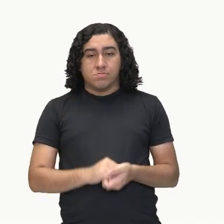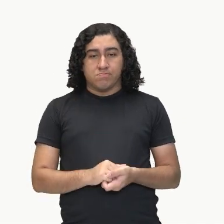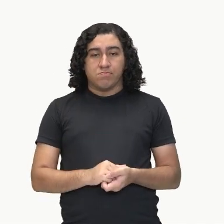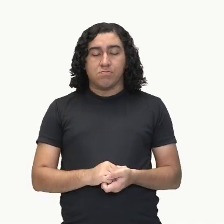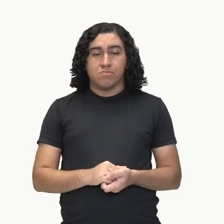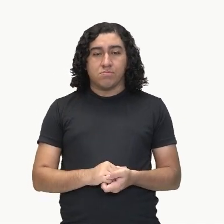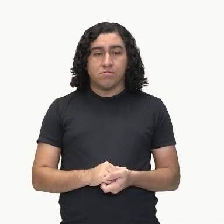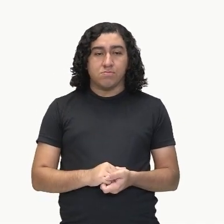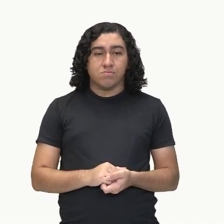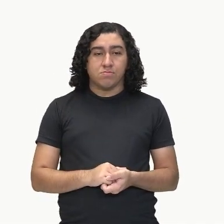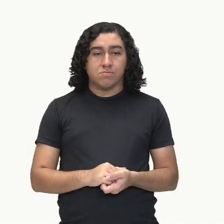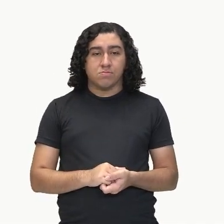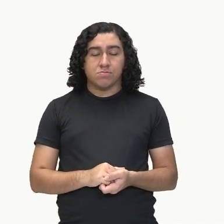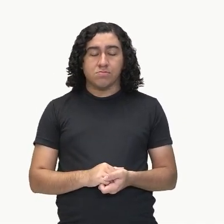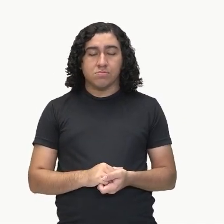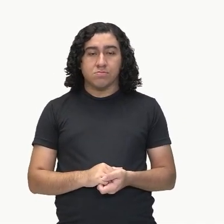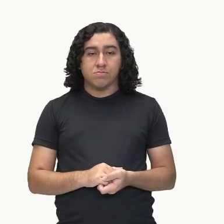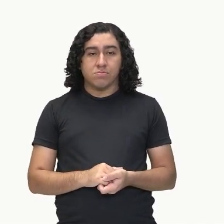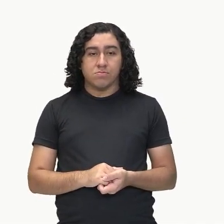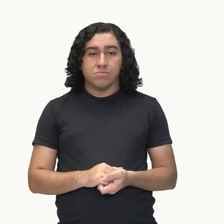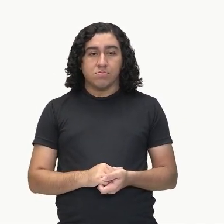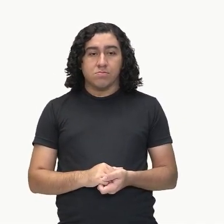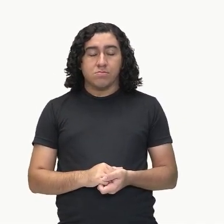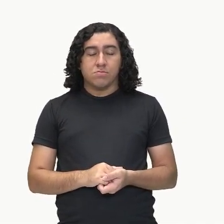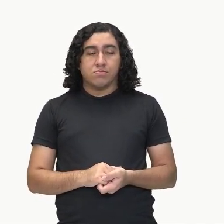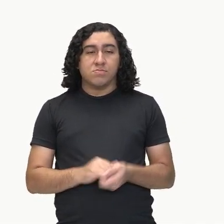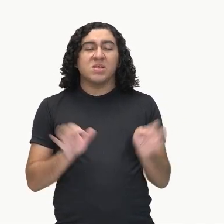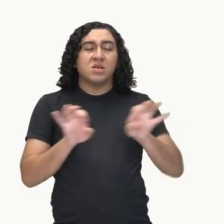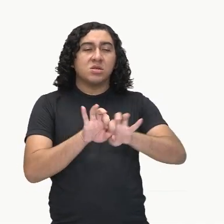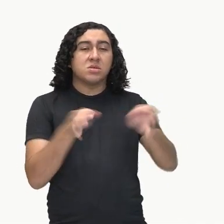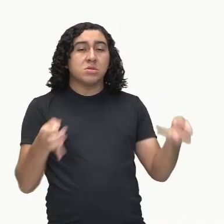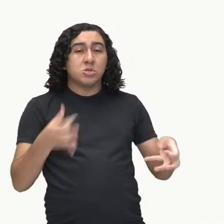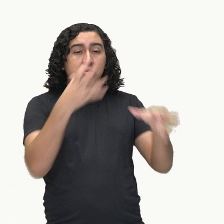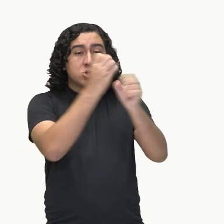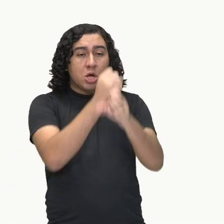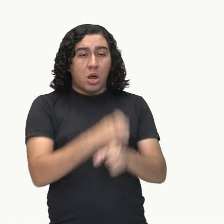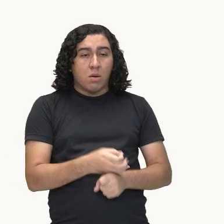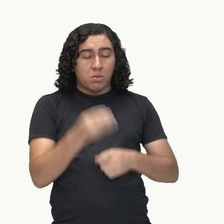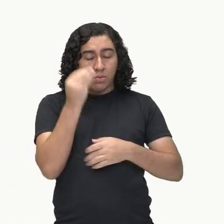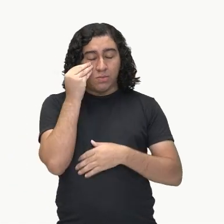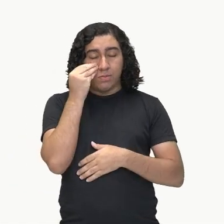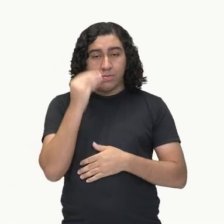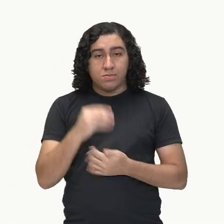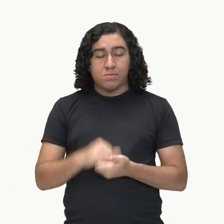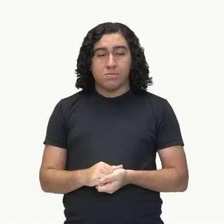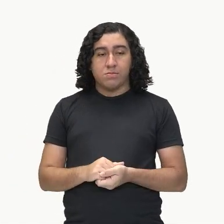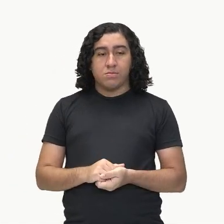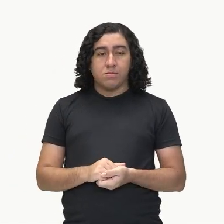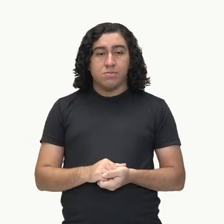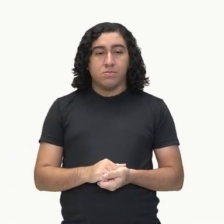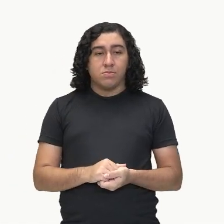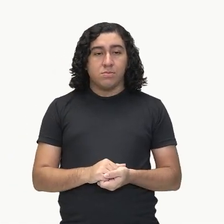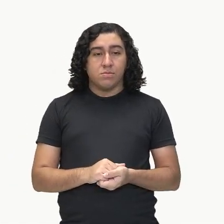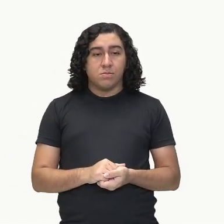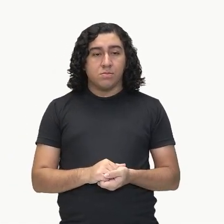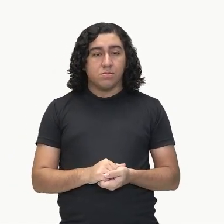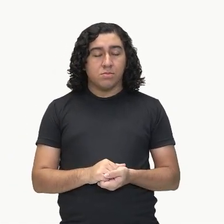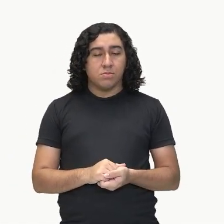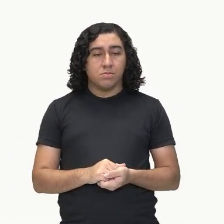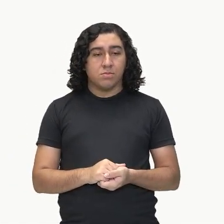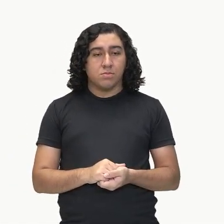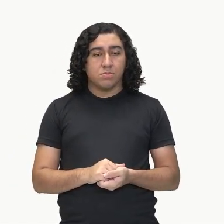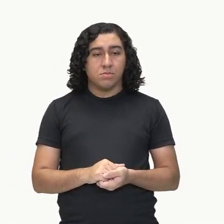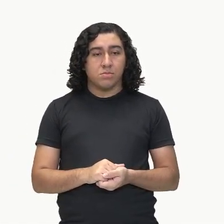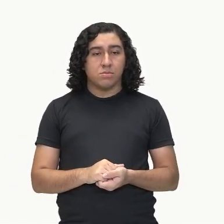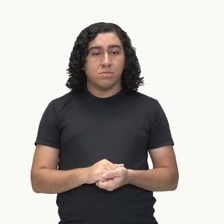sendo solicitada e vamos escrever aqui naquele modo tradicional que eu já disse para você. Vou pegar o primeiro